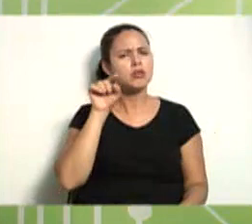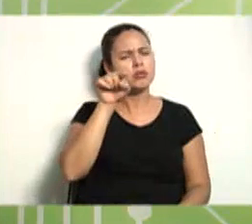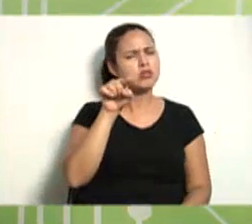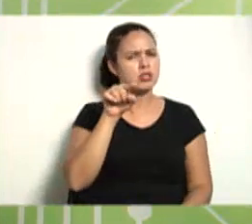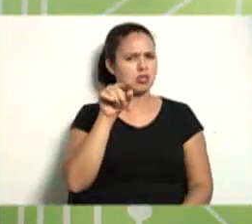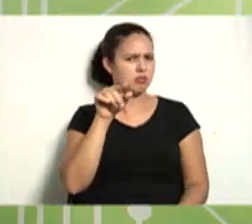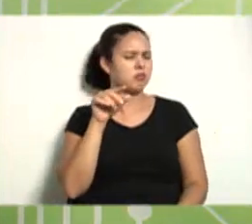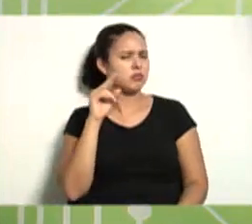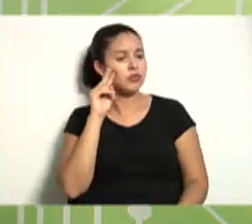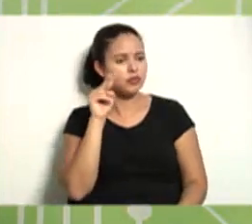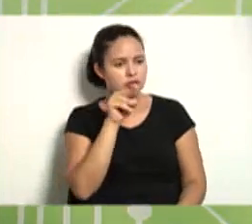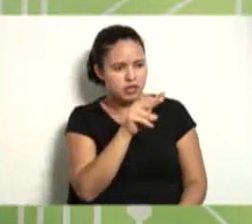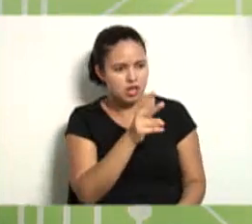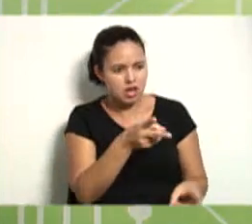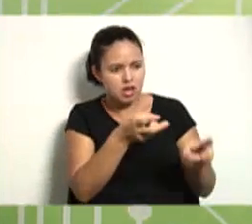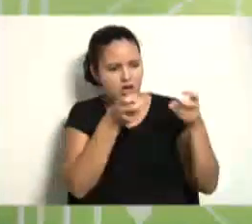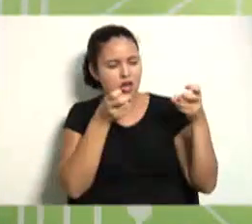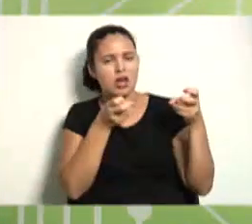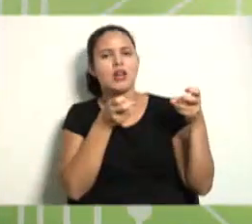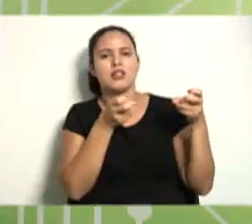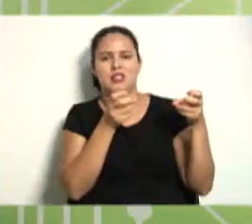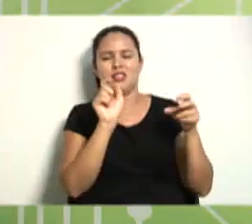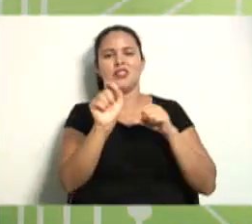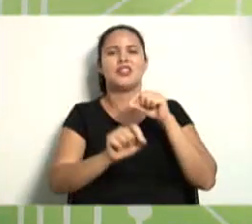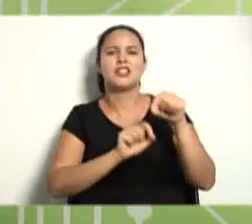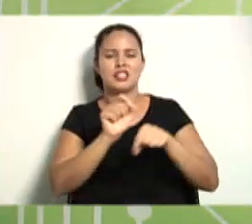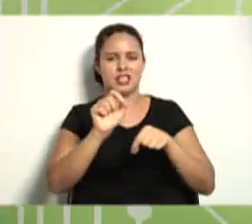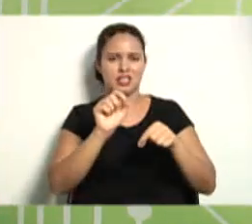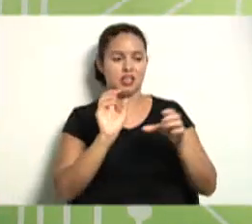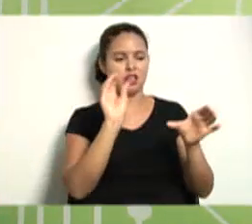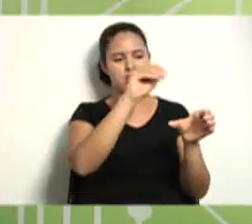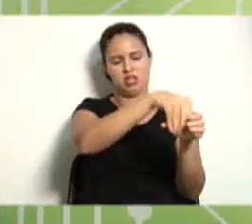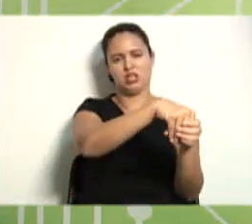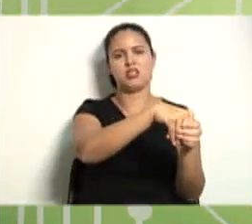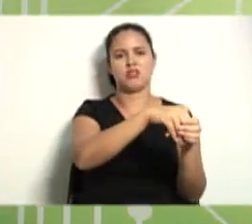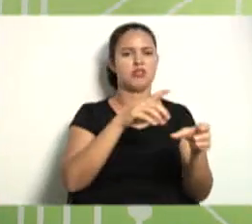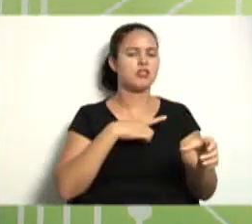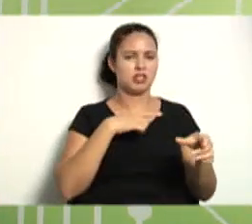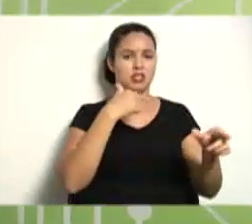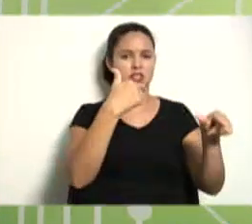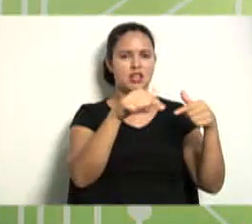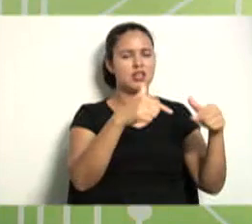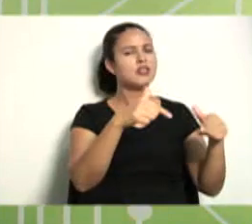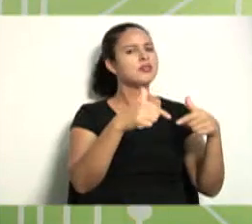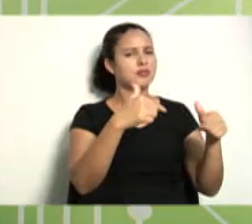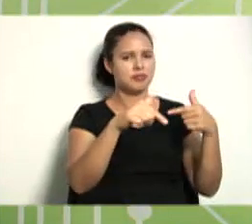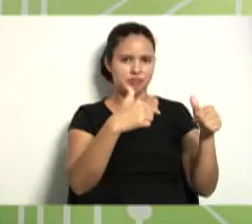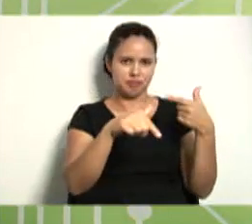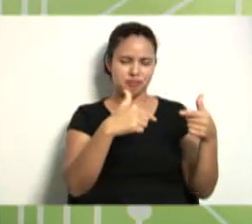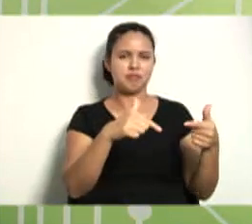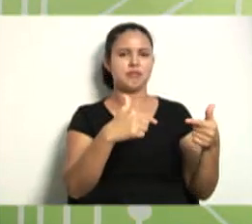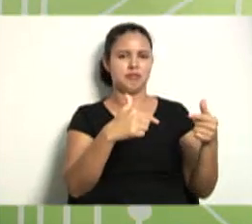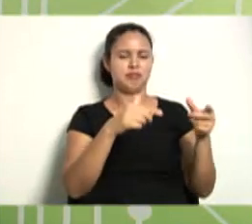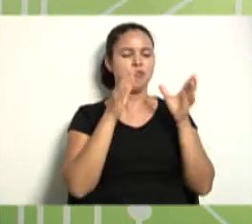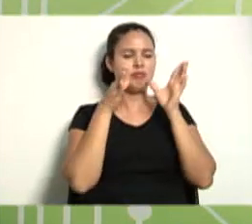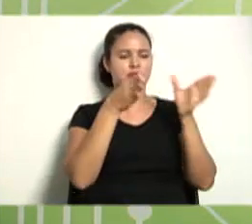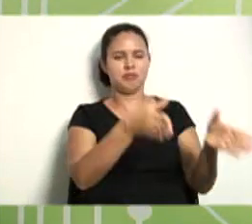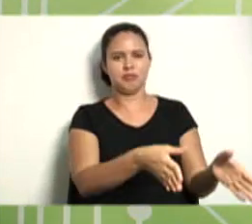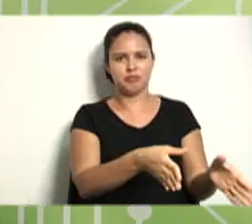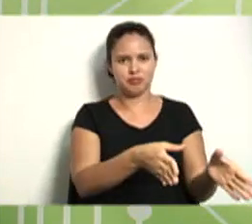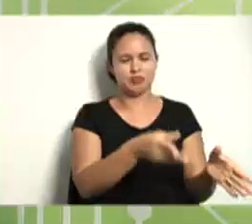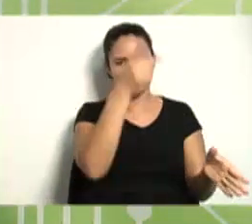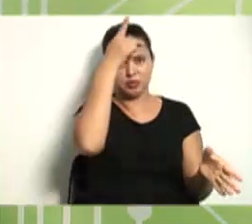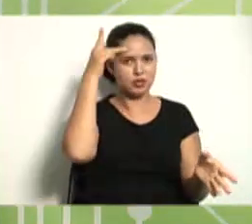olharem um objeto, vocês vão poder perceber que ali tem muito trabalho investido, trabalho de